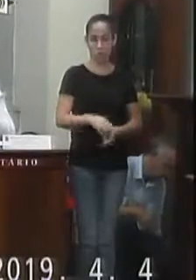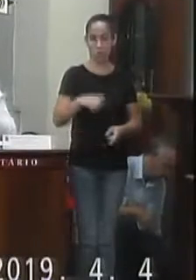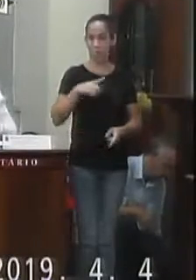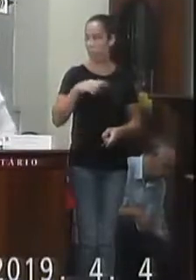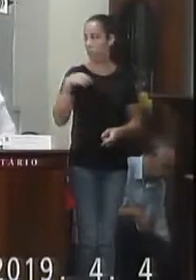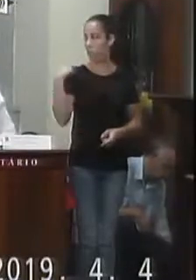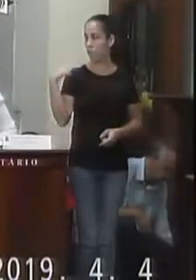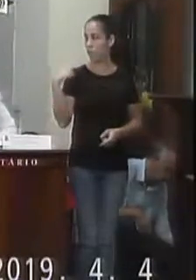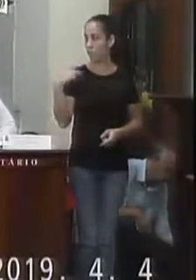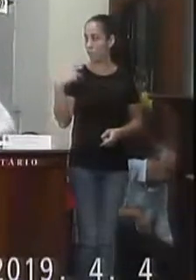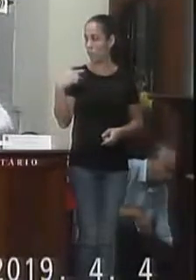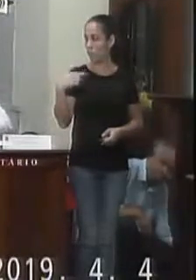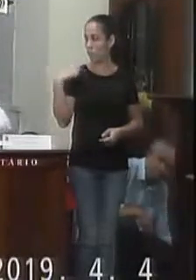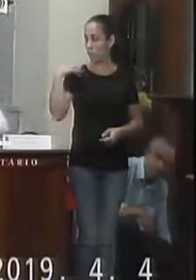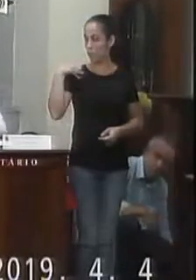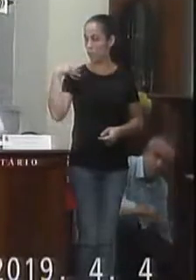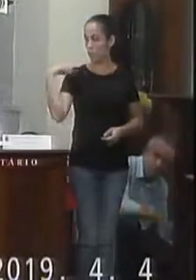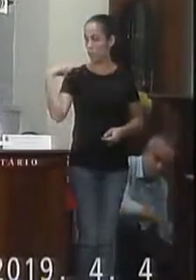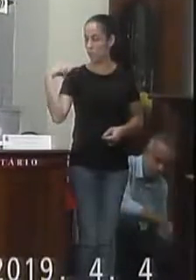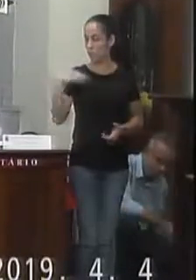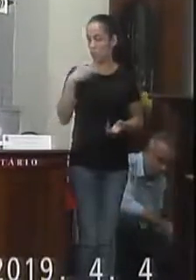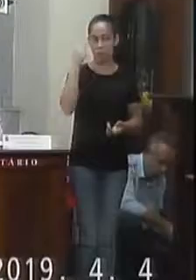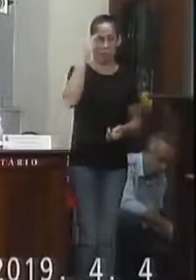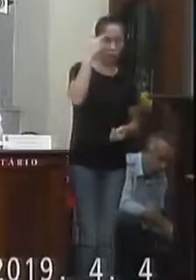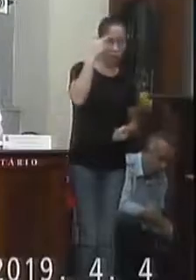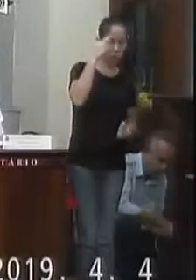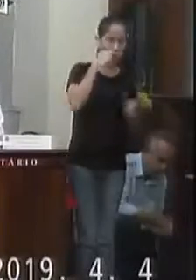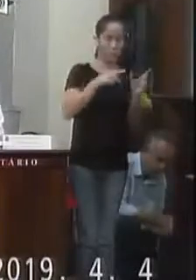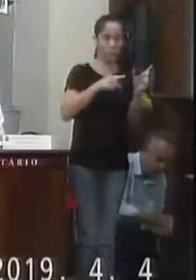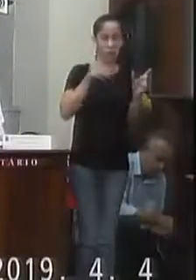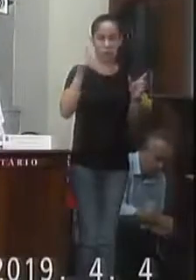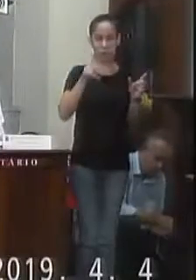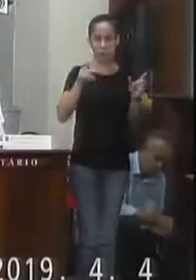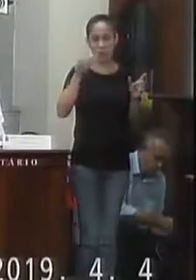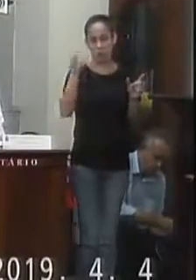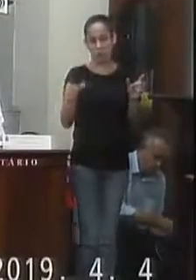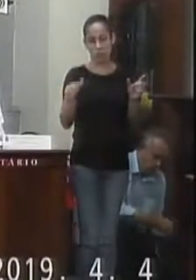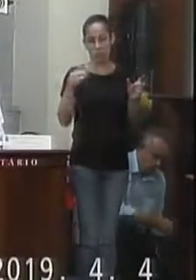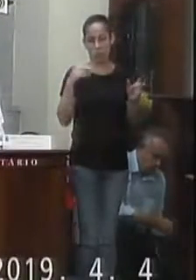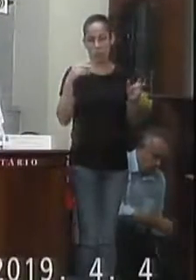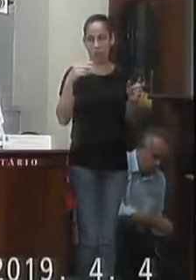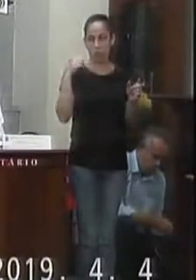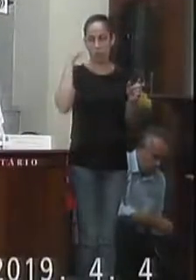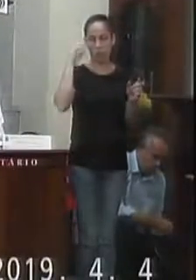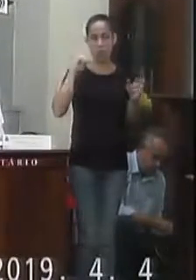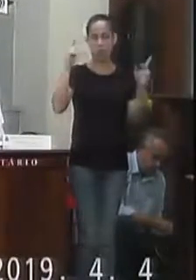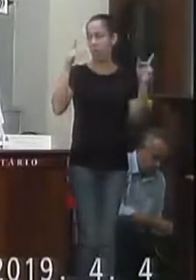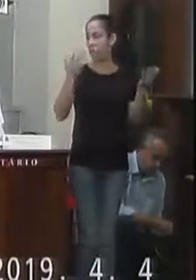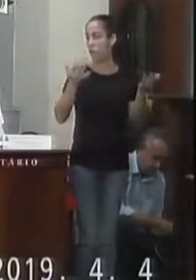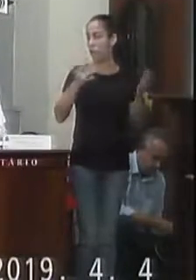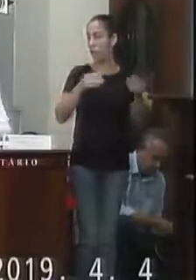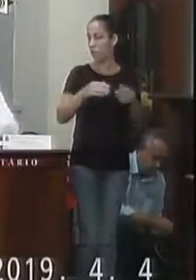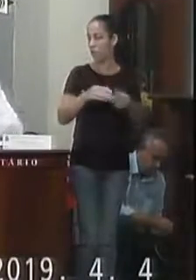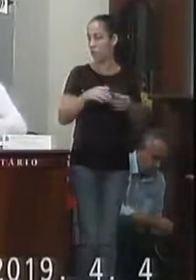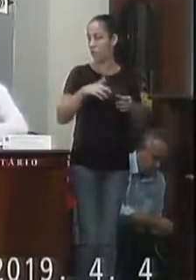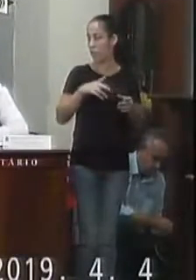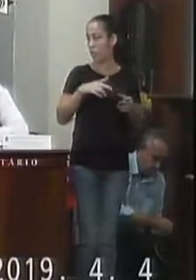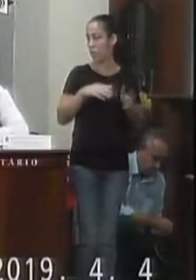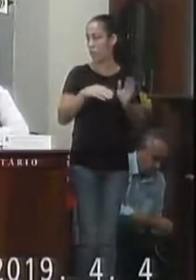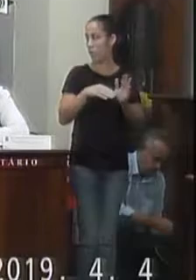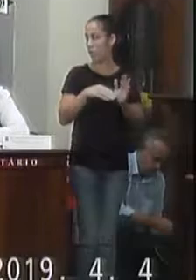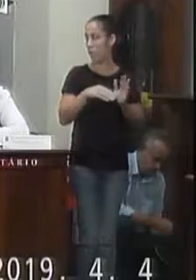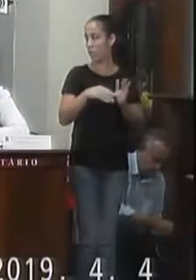que tem o posicionamento dele, o professor Rafael tem o posicionamento dele, eu quero passar aqui, tem